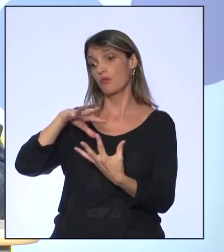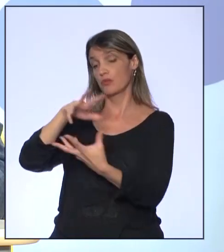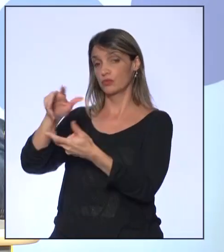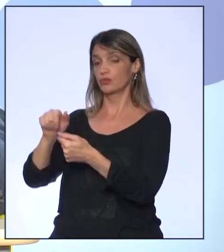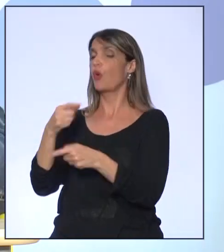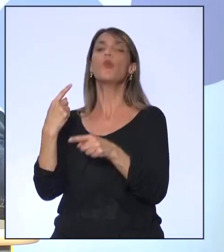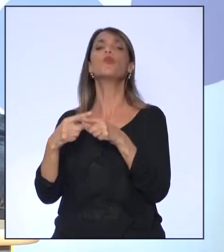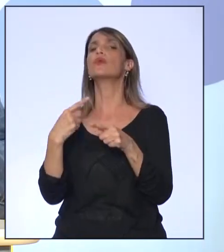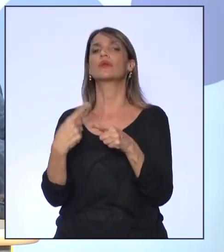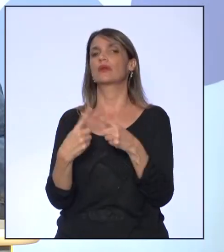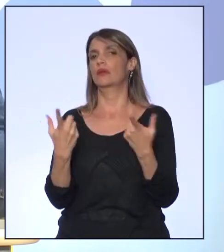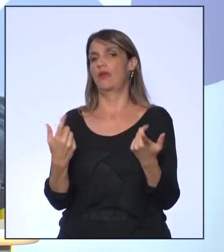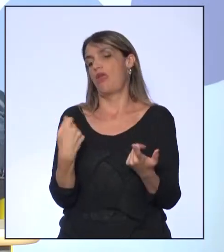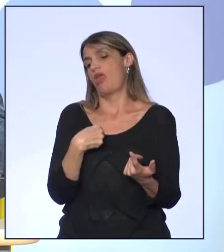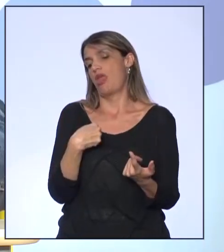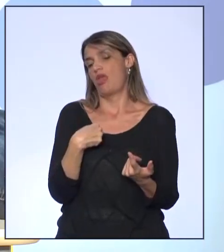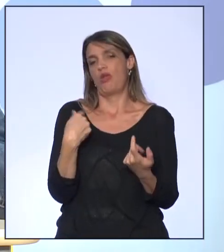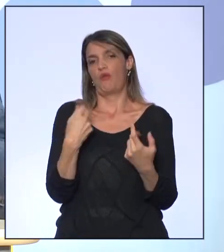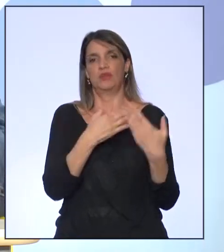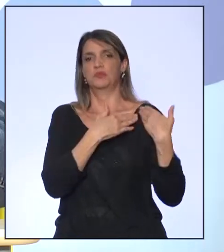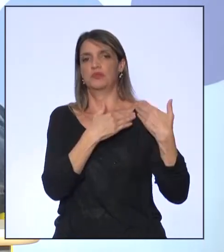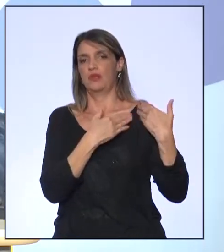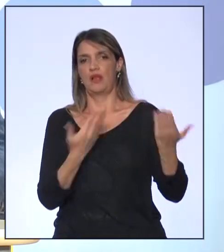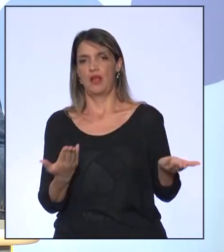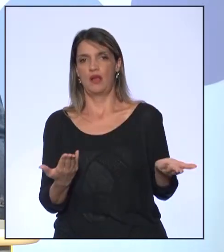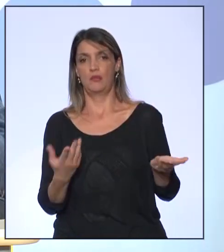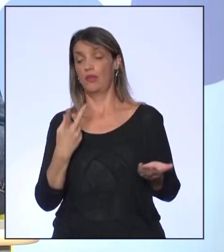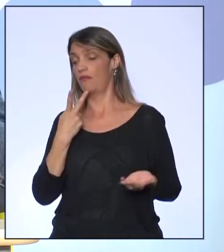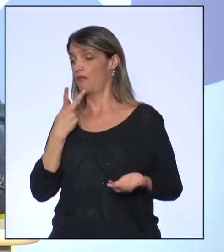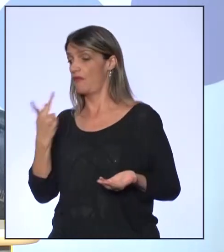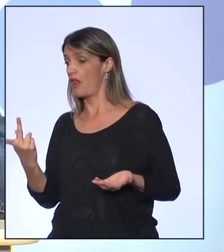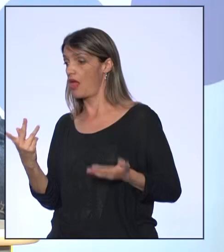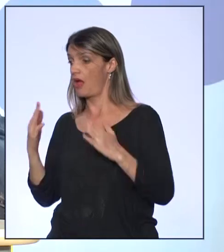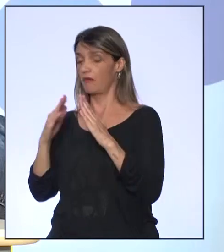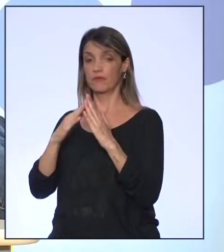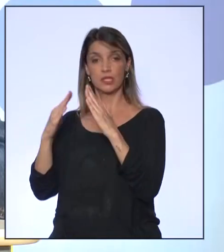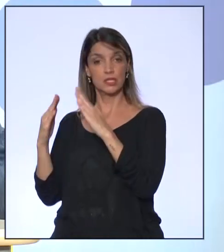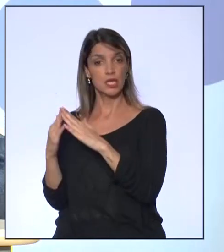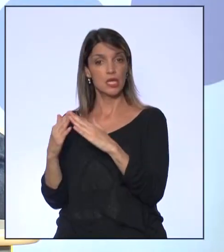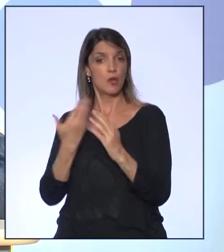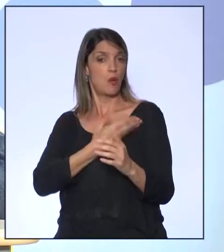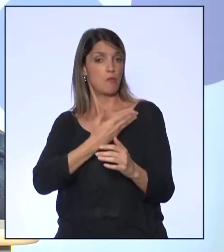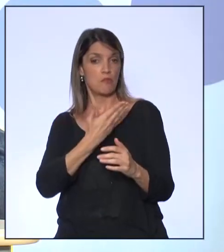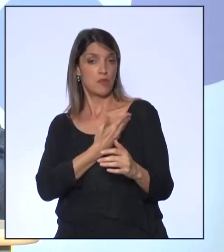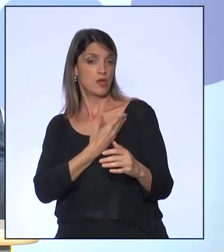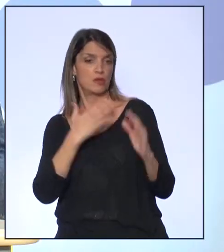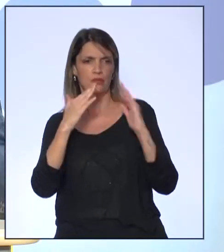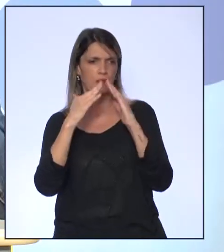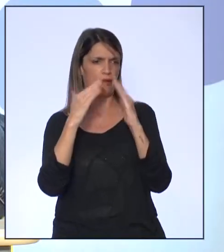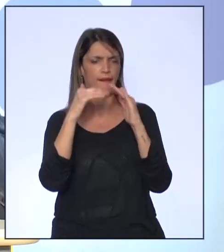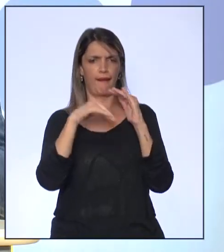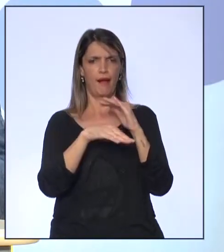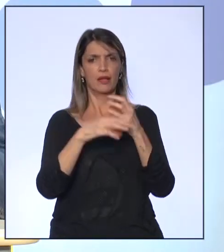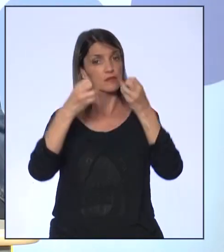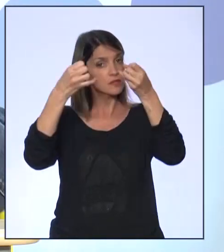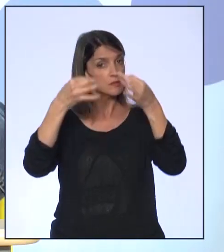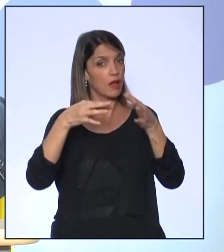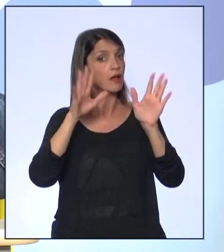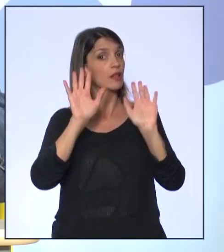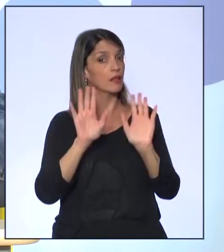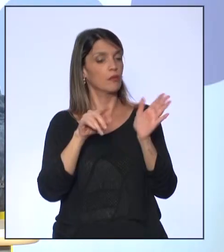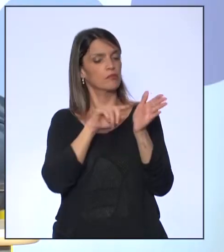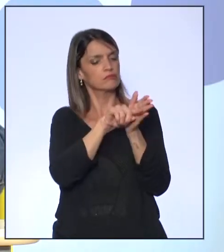deve? E aí você vai perguntar para os seus colegas, para os seus vizinhos, para os seus pais, para os seus familiares em casa, certo?